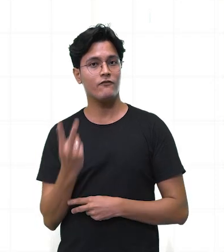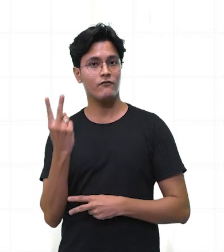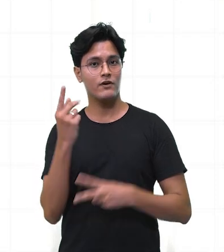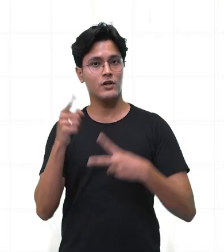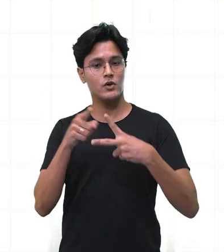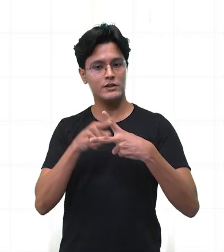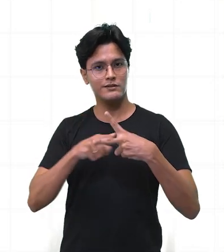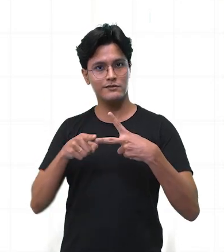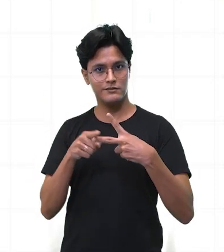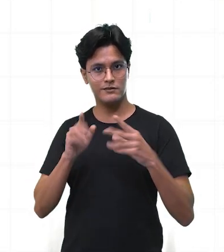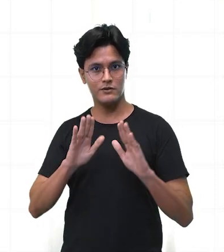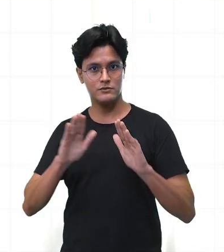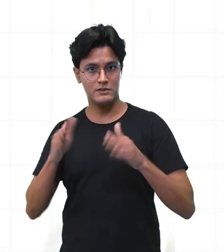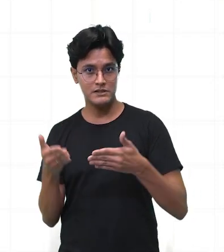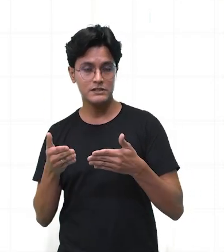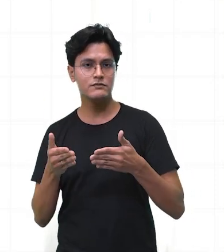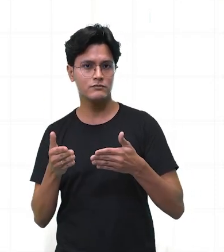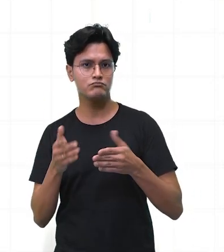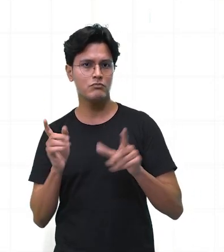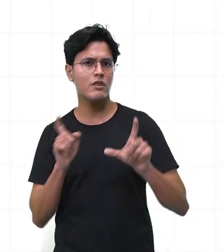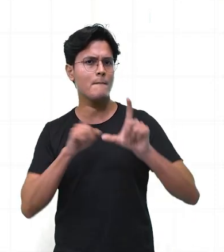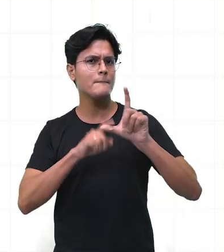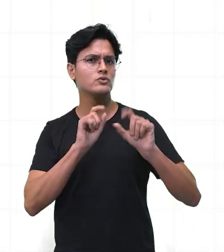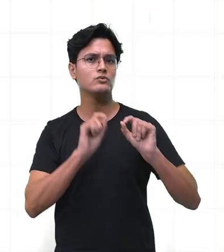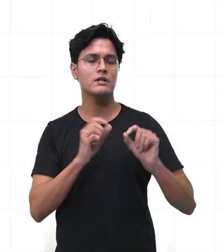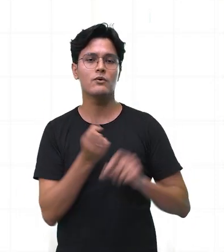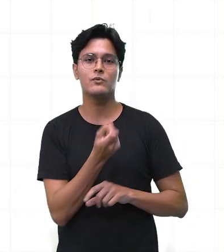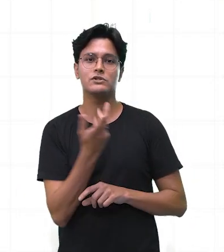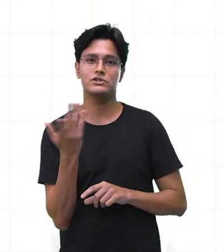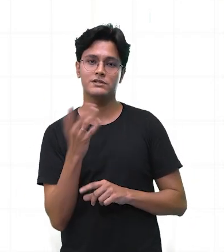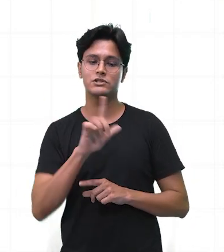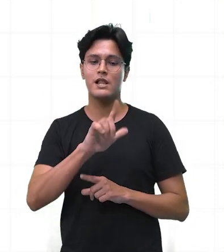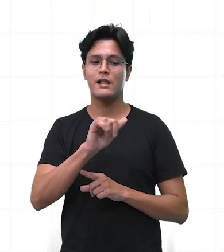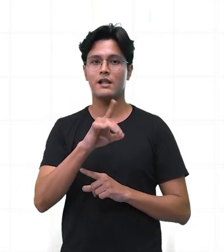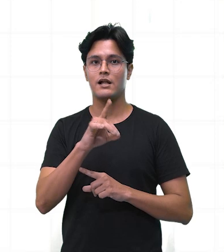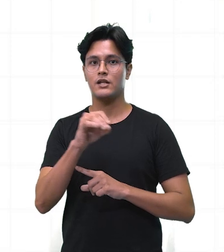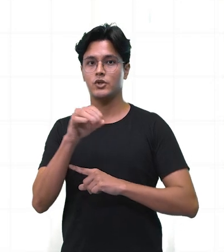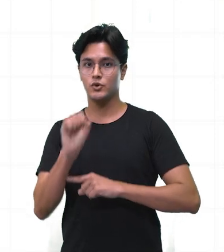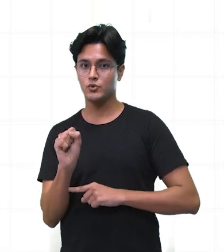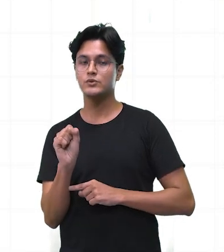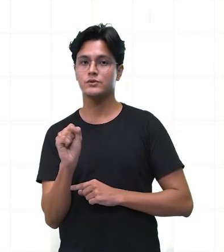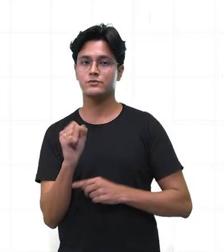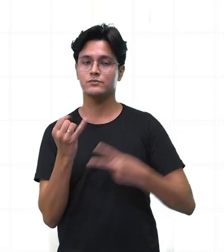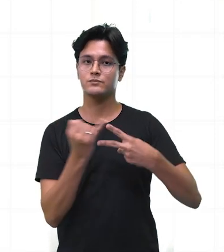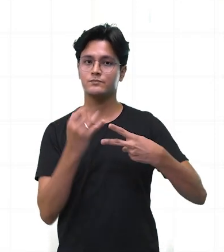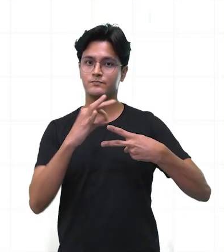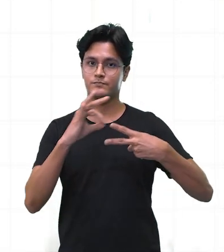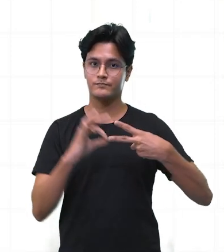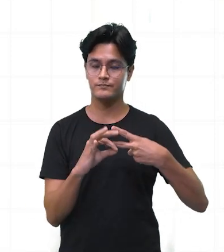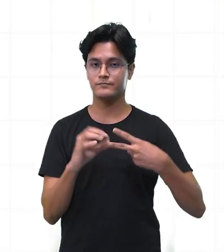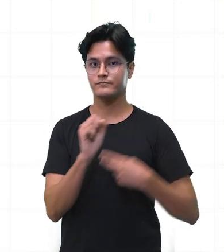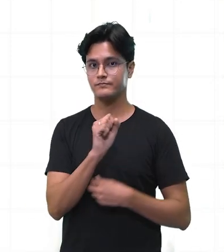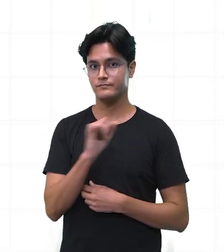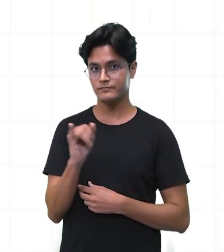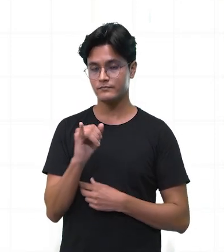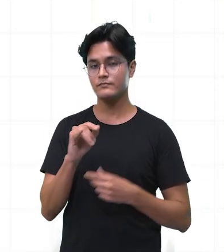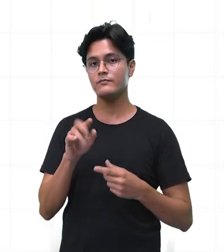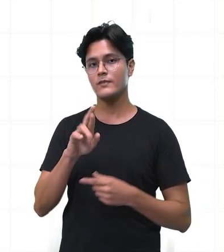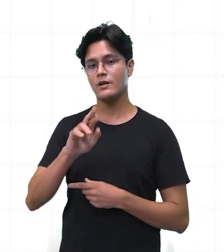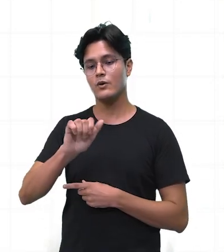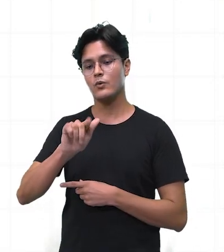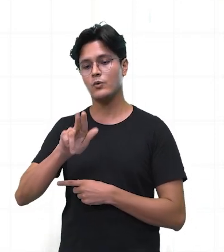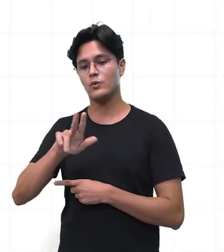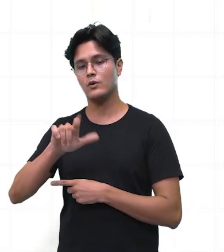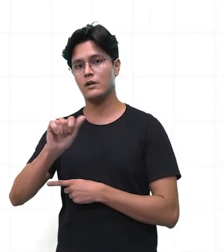quantos lados tem o polígono. Então, dependendo do lado, aí se o polígono for regular também, então a gente